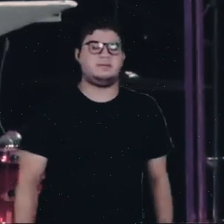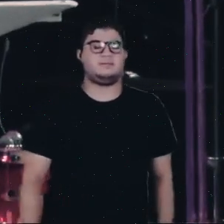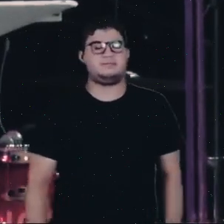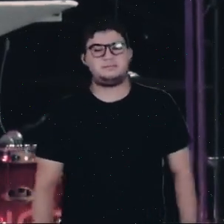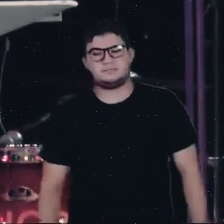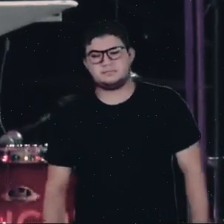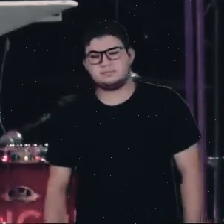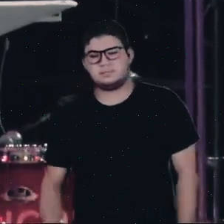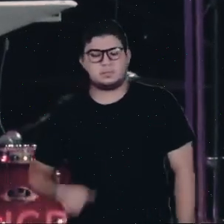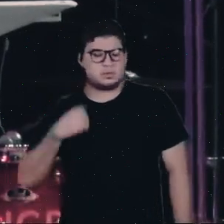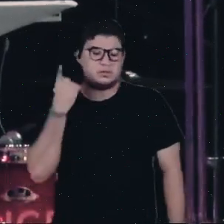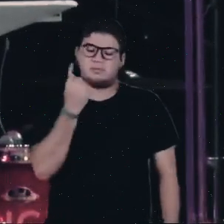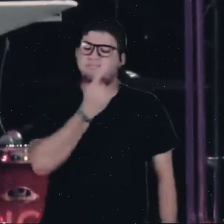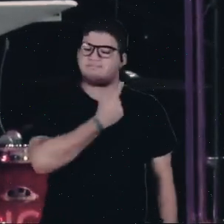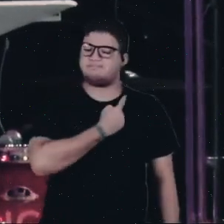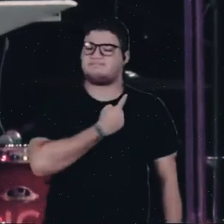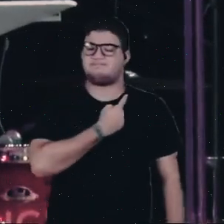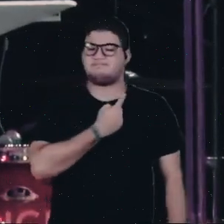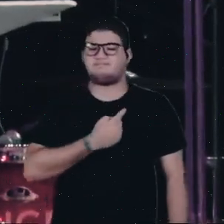A gente,